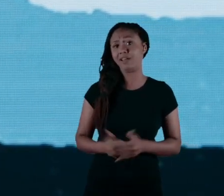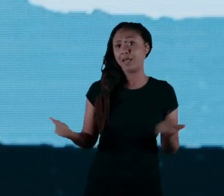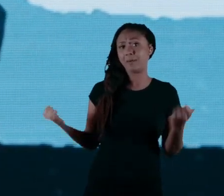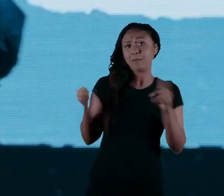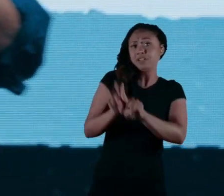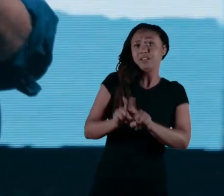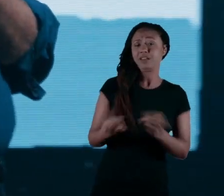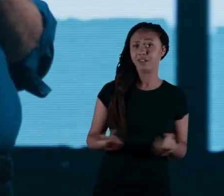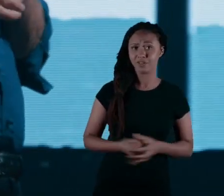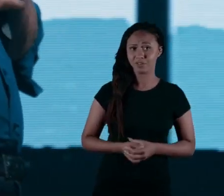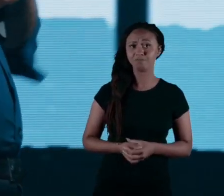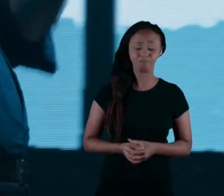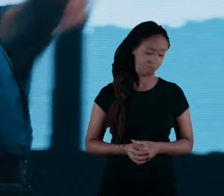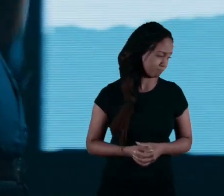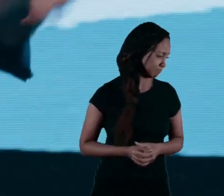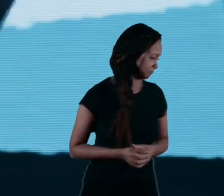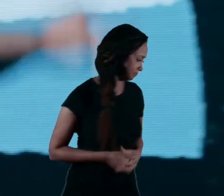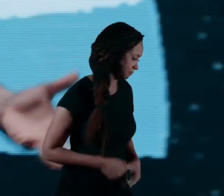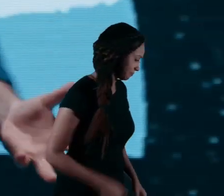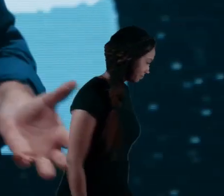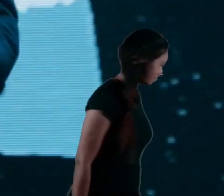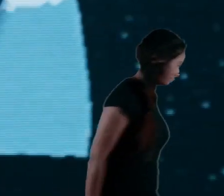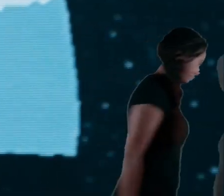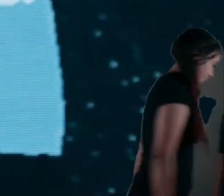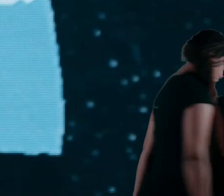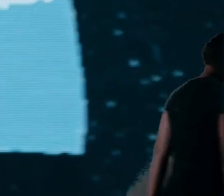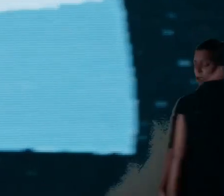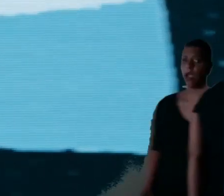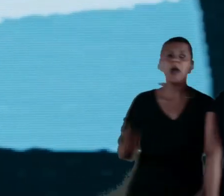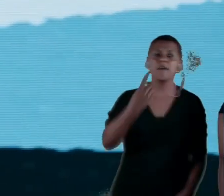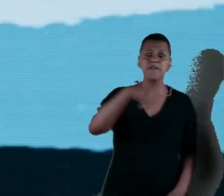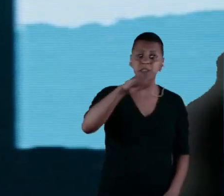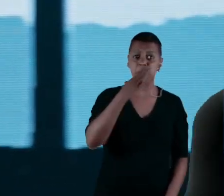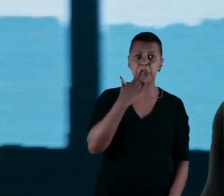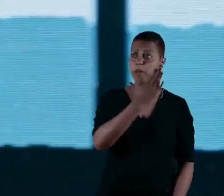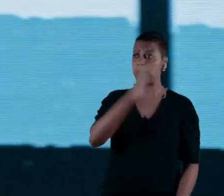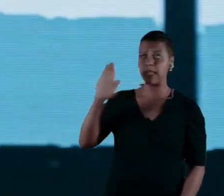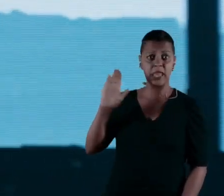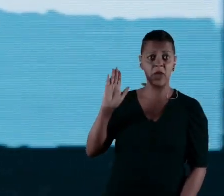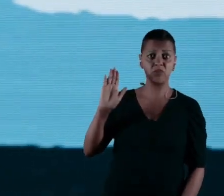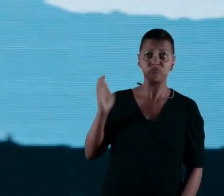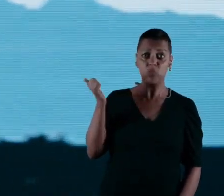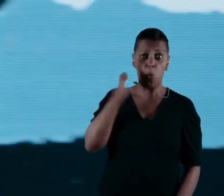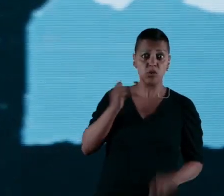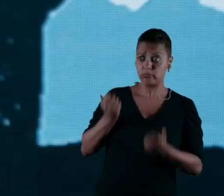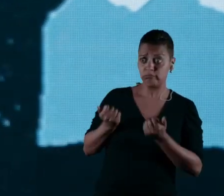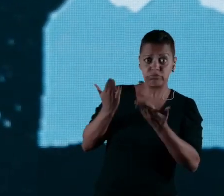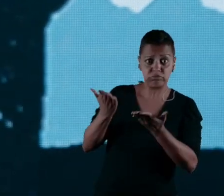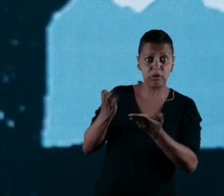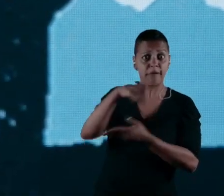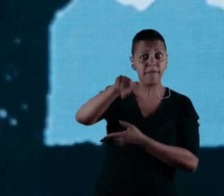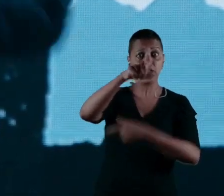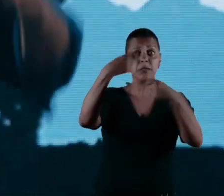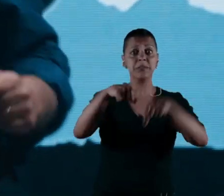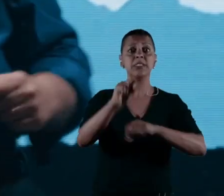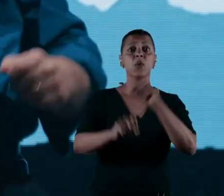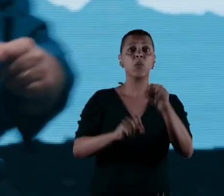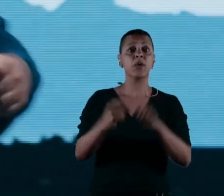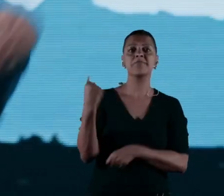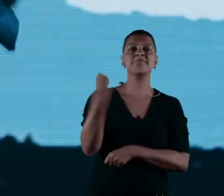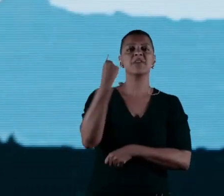Você prometeu uma coisa, não conseguiu entregar por razões, seja honesto. Eu me